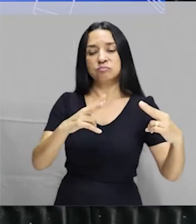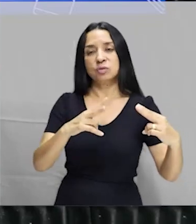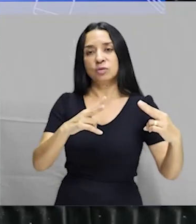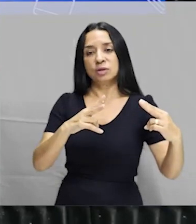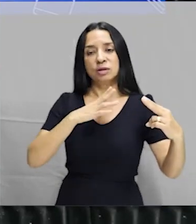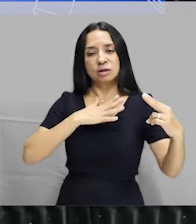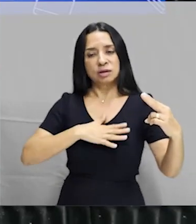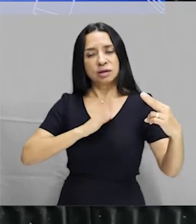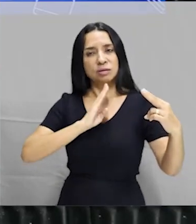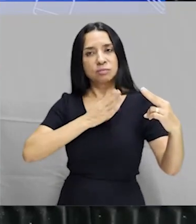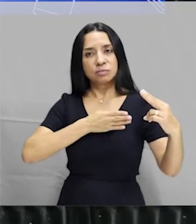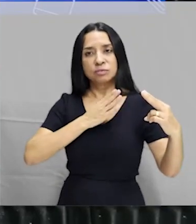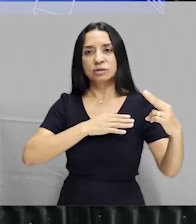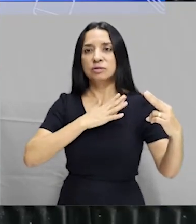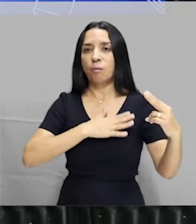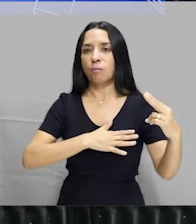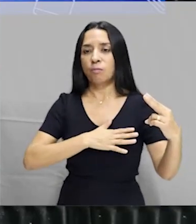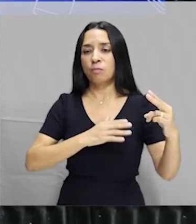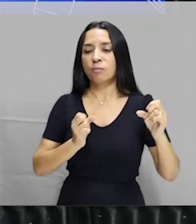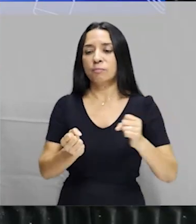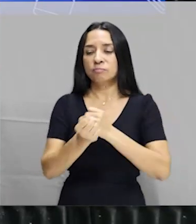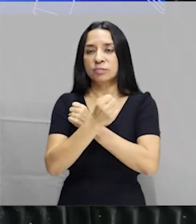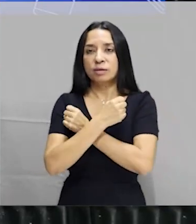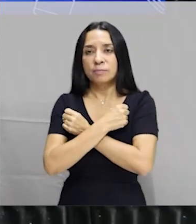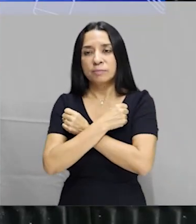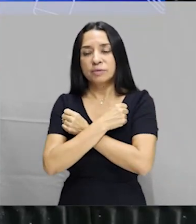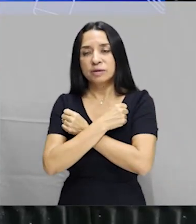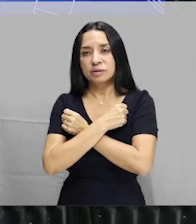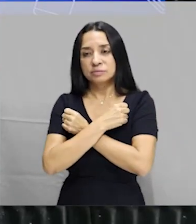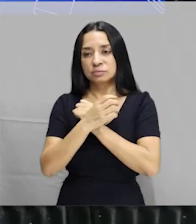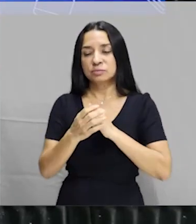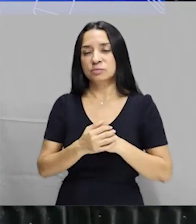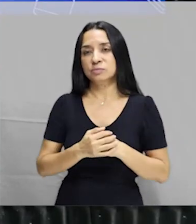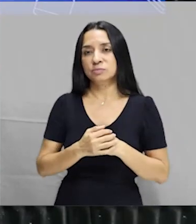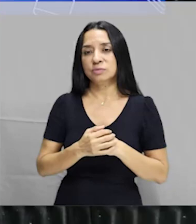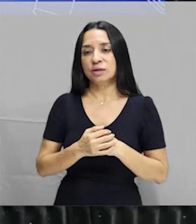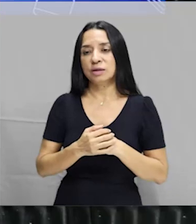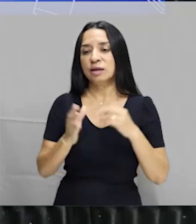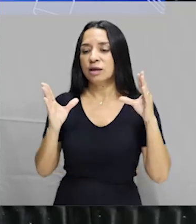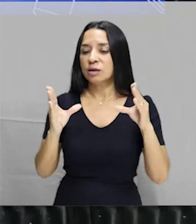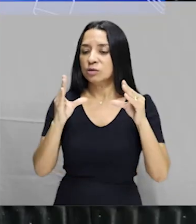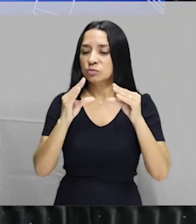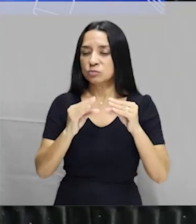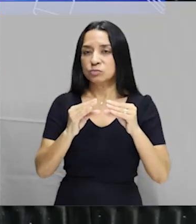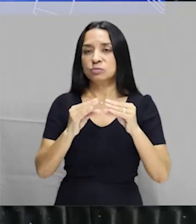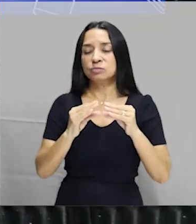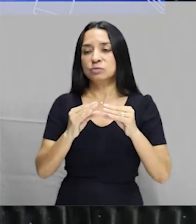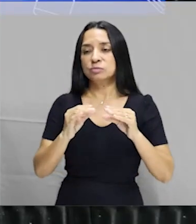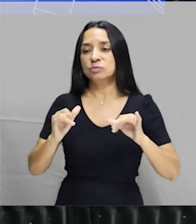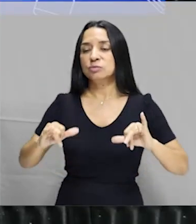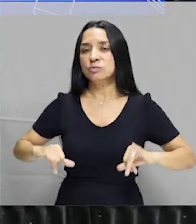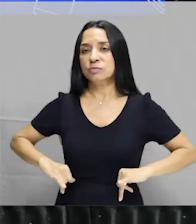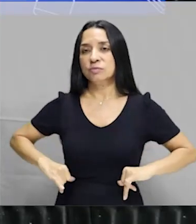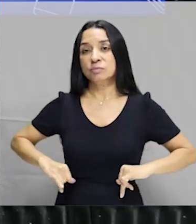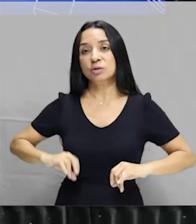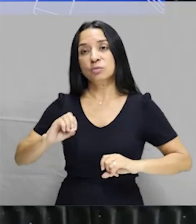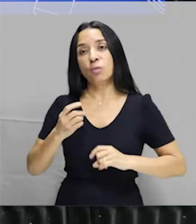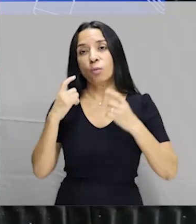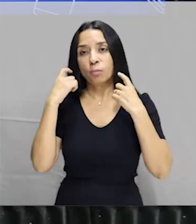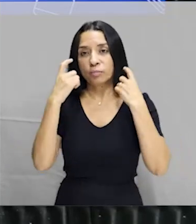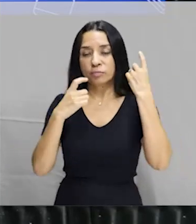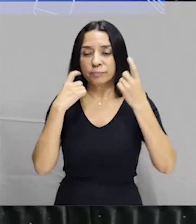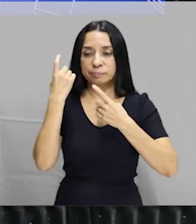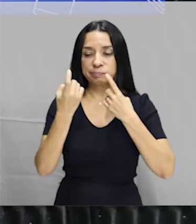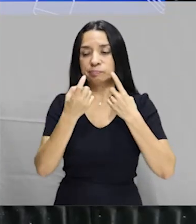acalma um coração, um abraço ameniza um sofrimento, ameniza uma preocupação que às vezes a